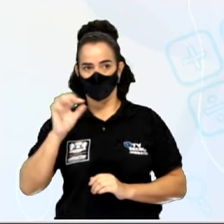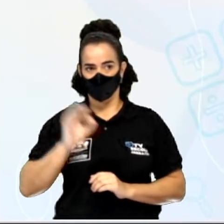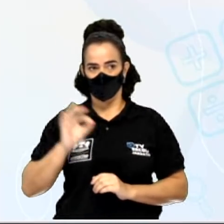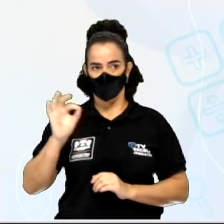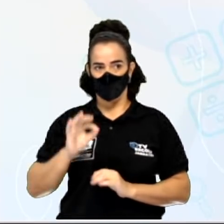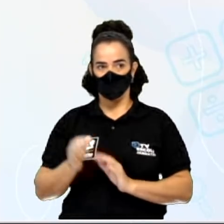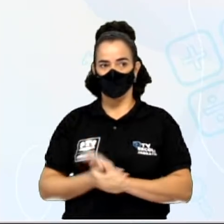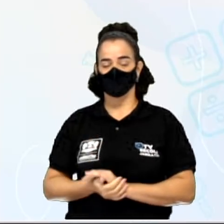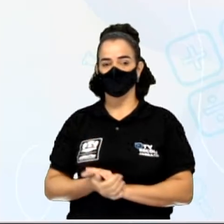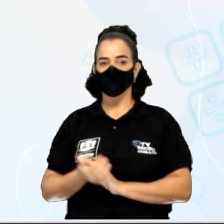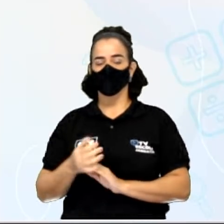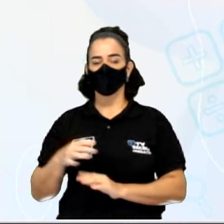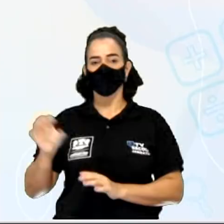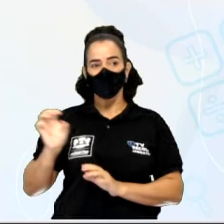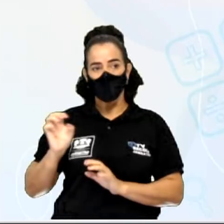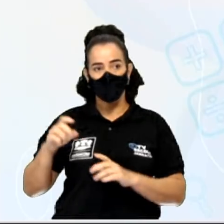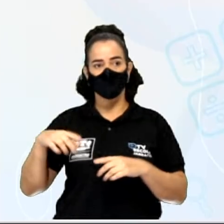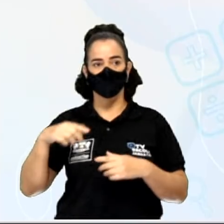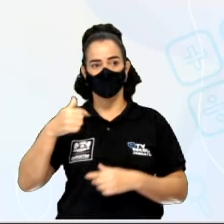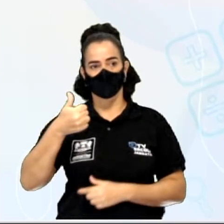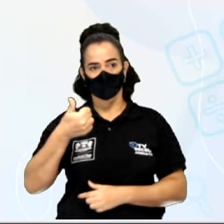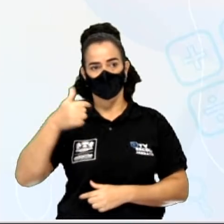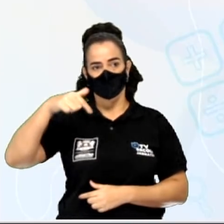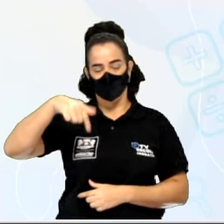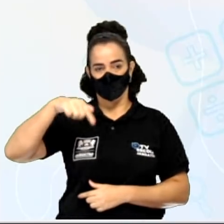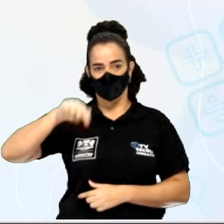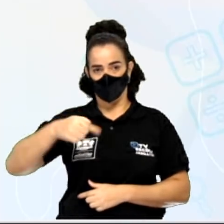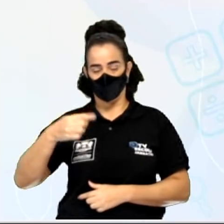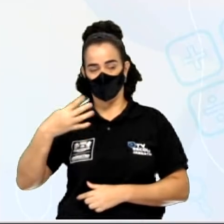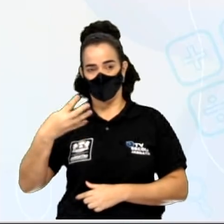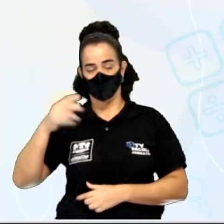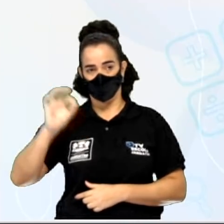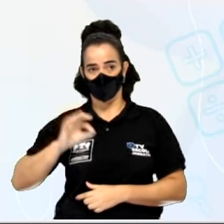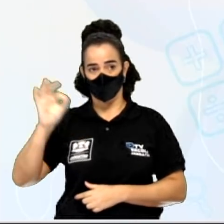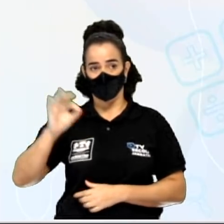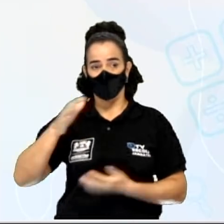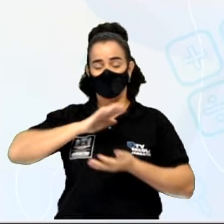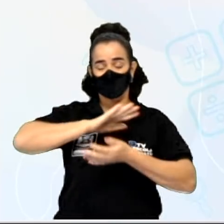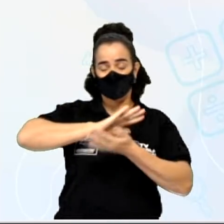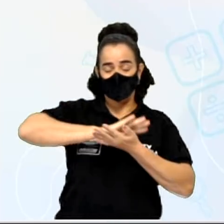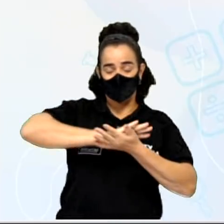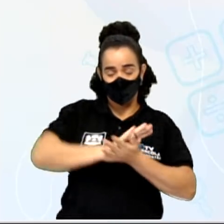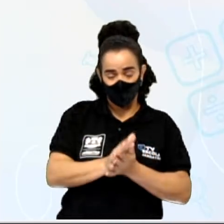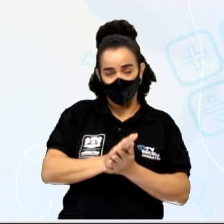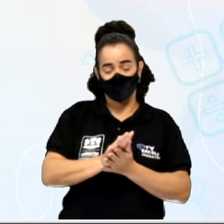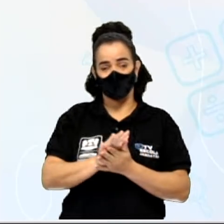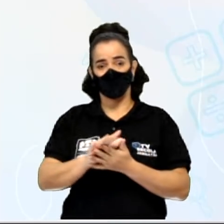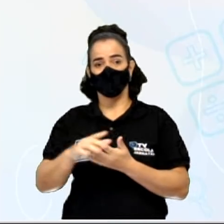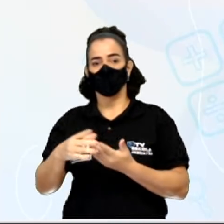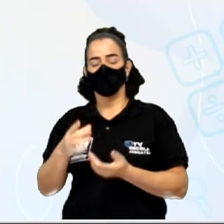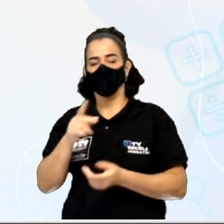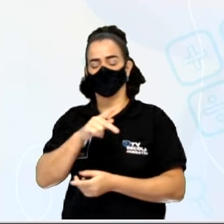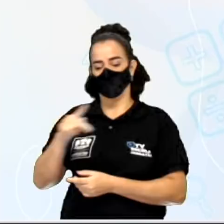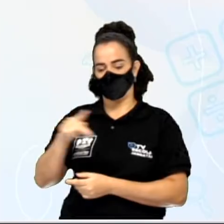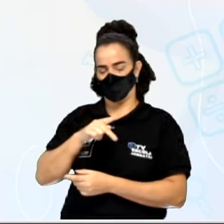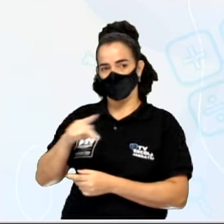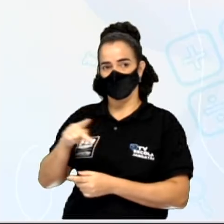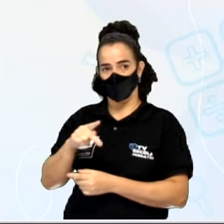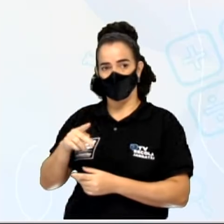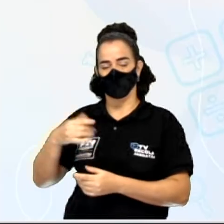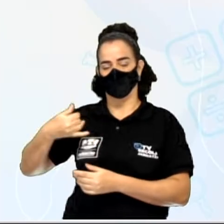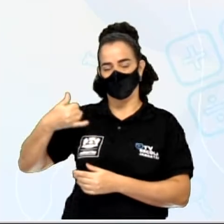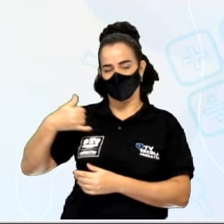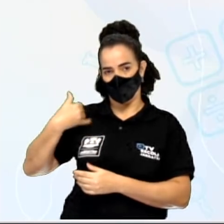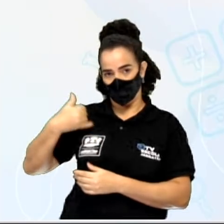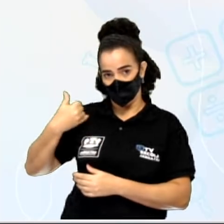17,4%. No caso dos professores, a discriminação acontece por causa da idade e com relação aos funcionários, a